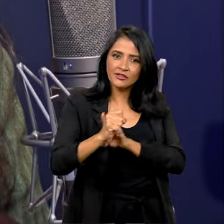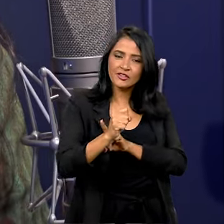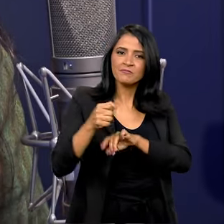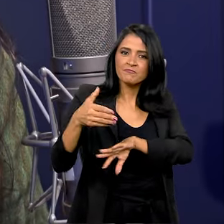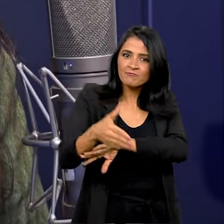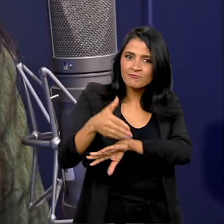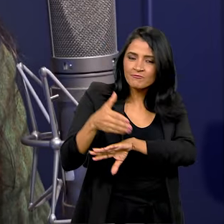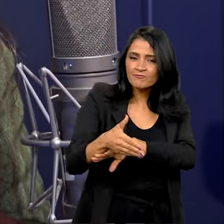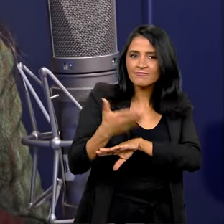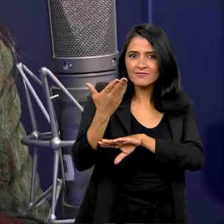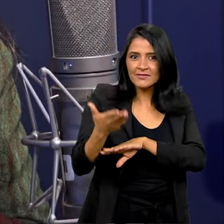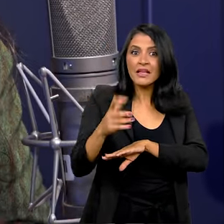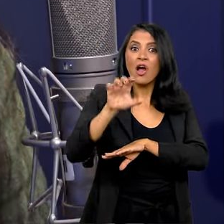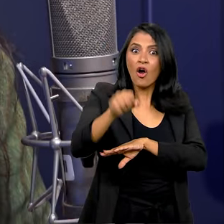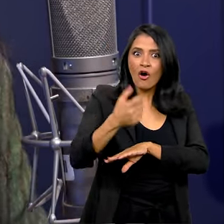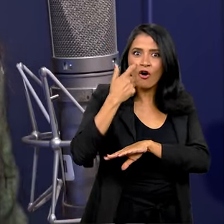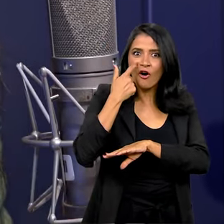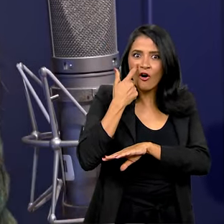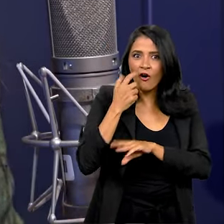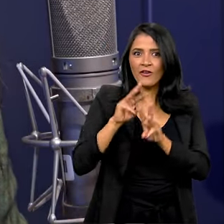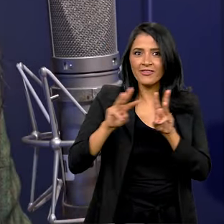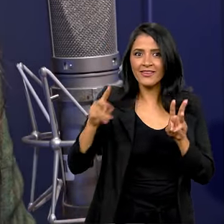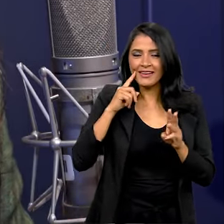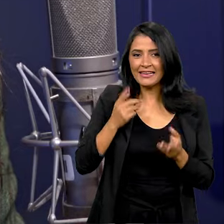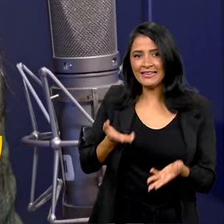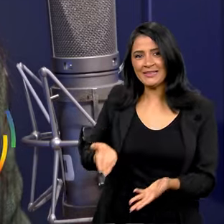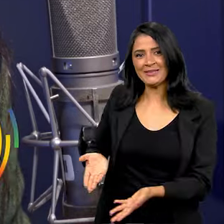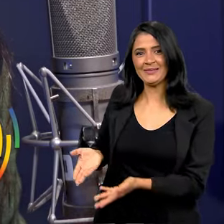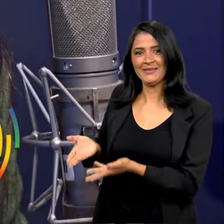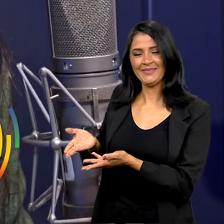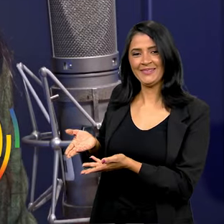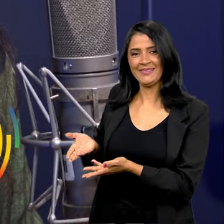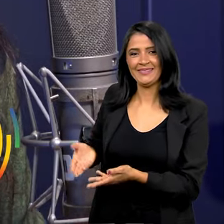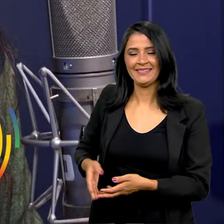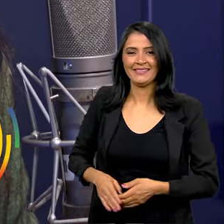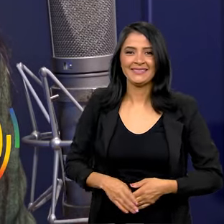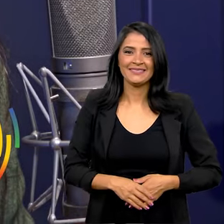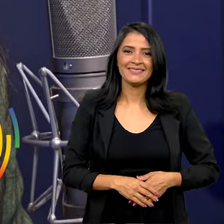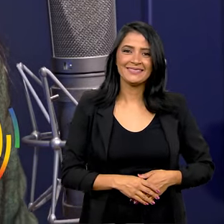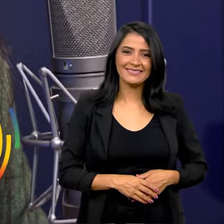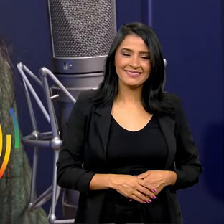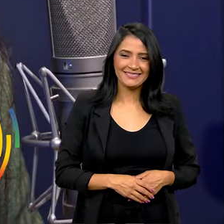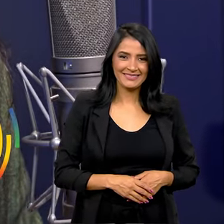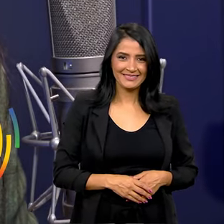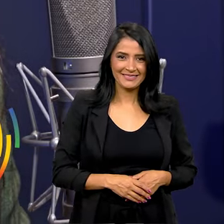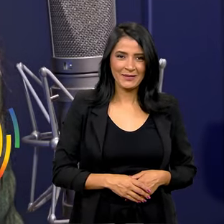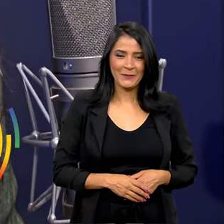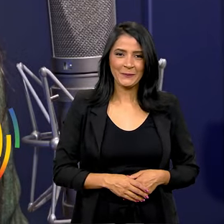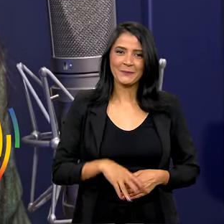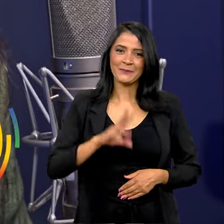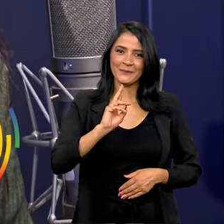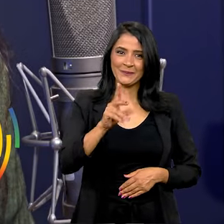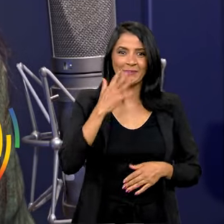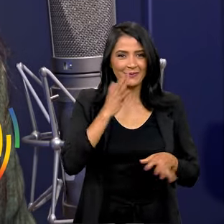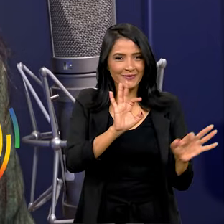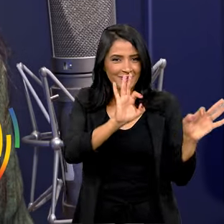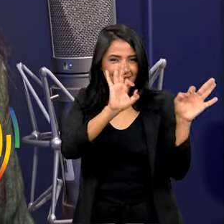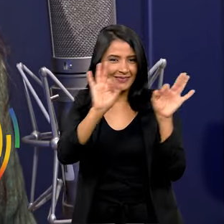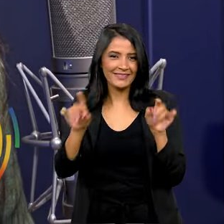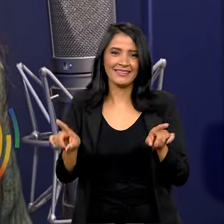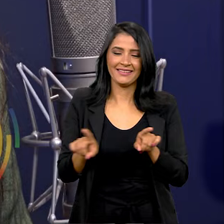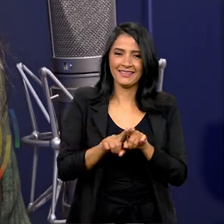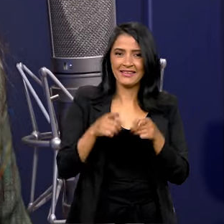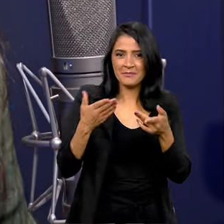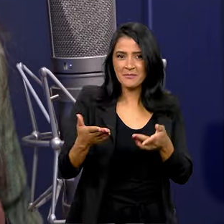social participativo pegue aí o endereço goov.br G20 social participativo continue